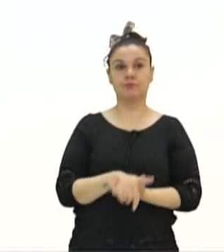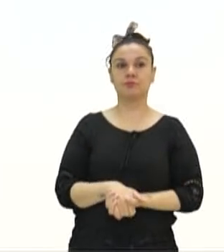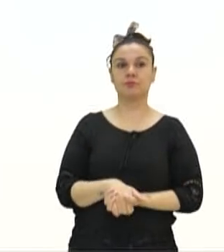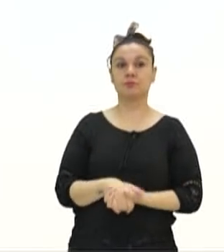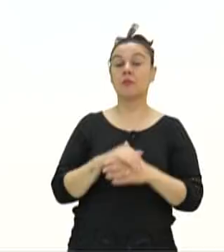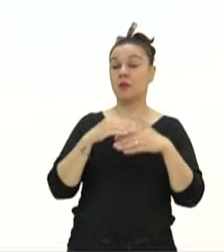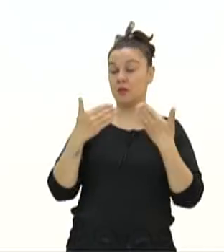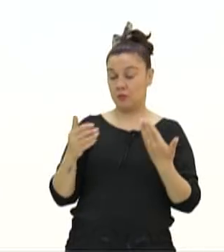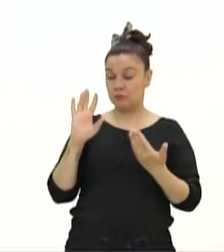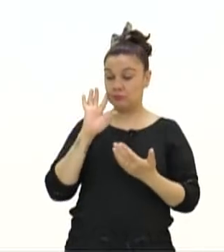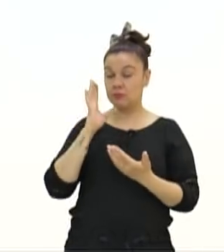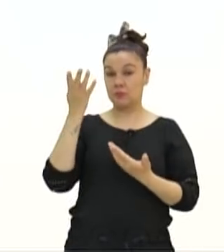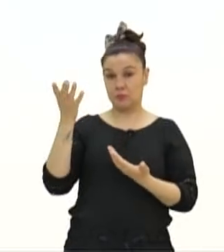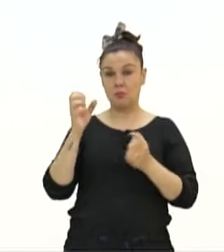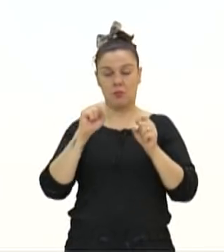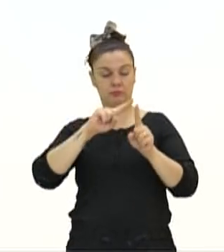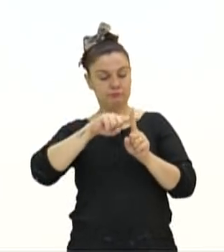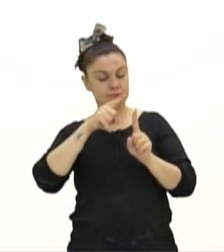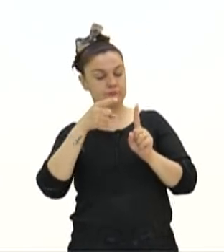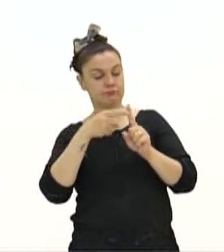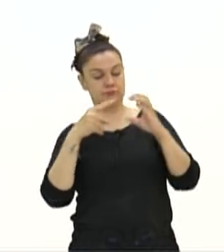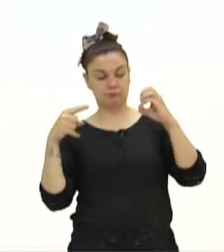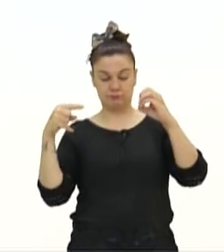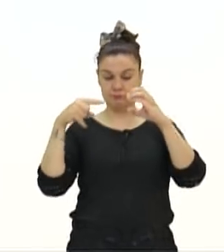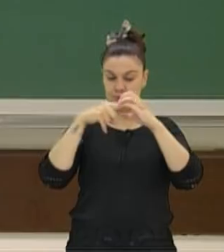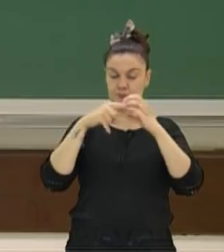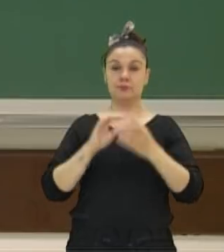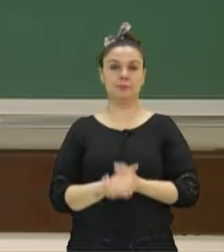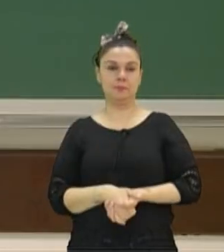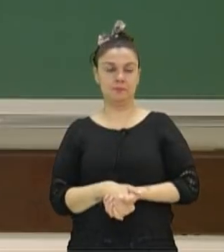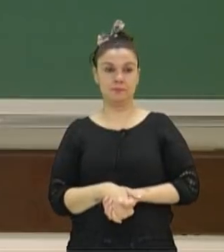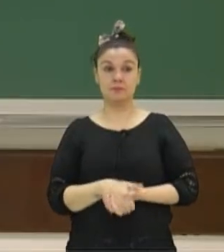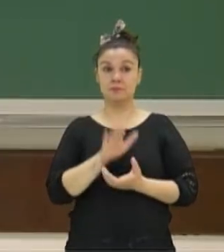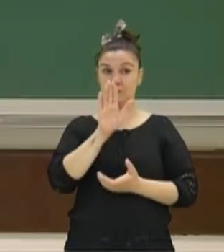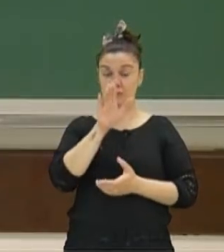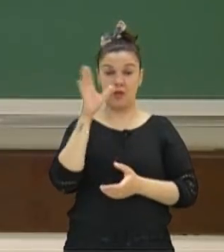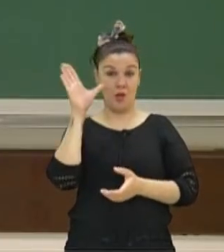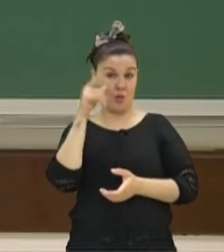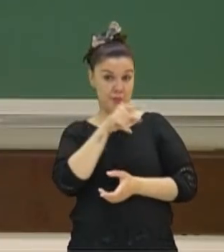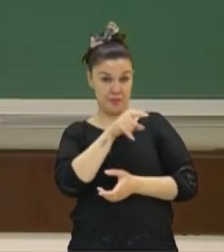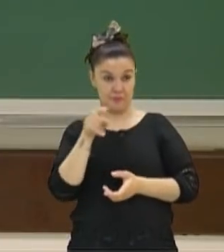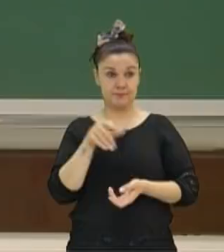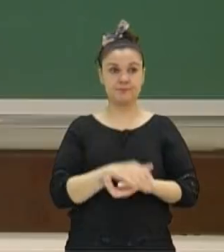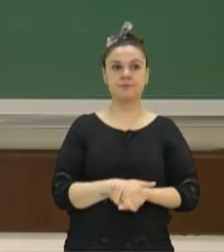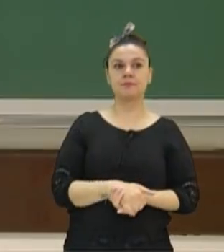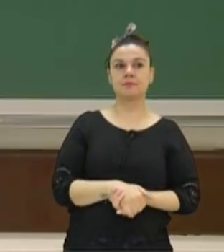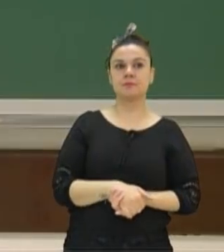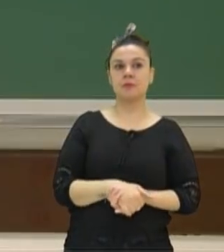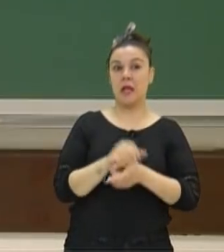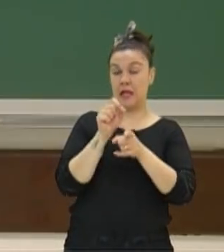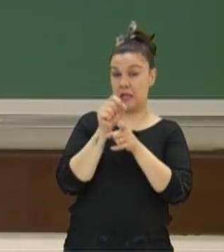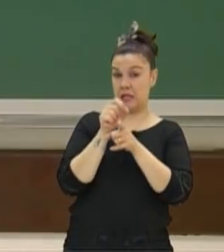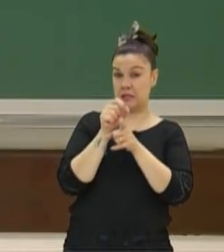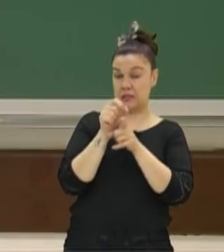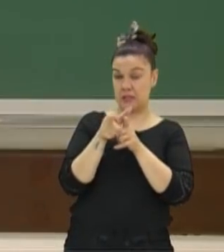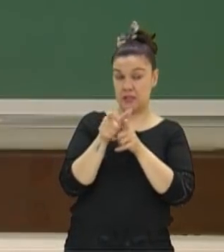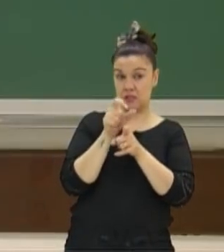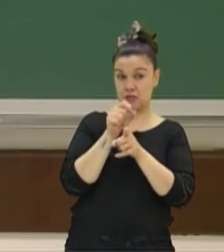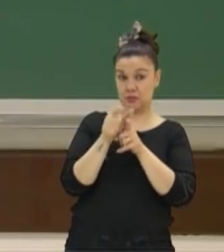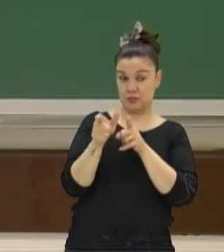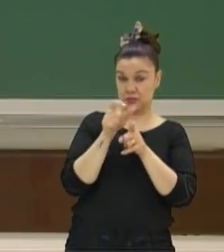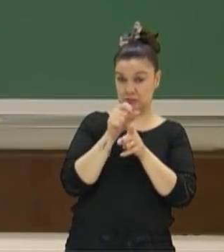vai proporcionar a reprodução humana, tá? Só algumas curiosidades aqui. Você sabia que em